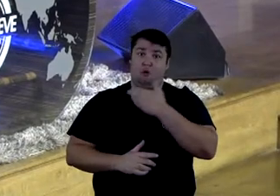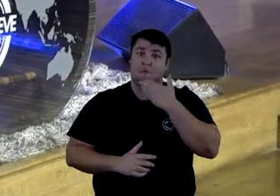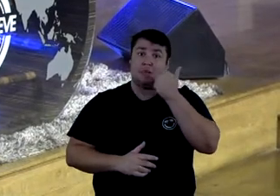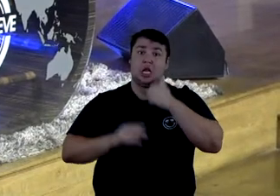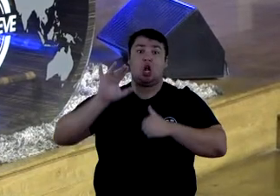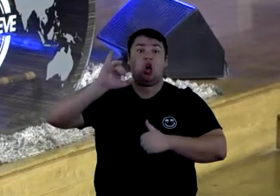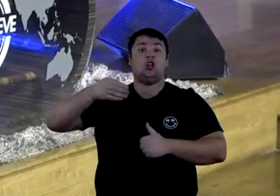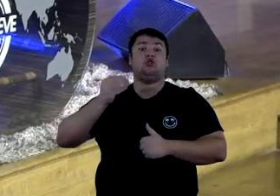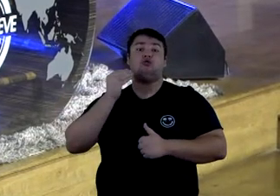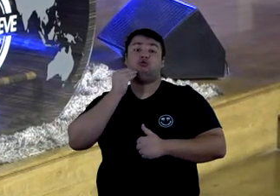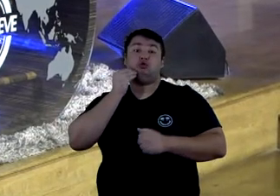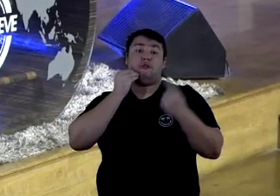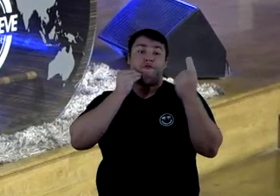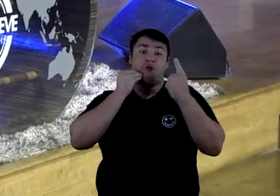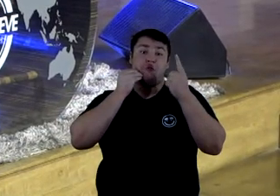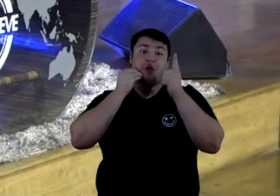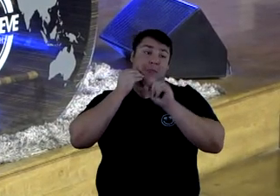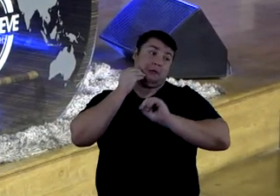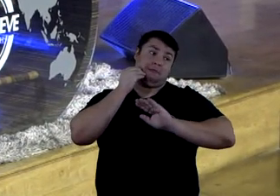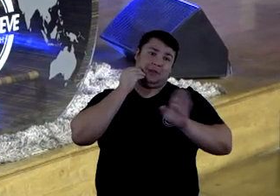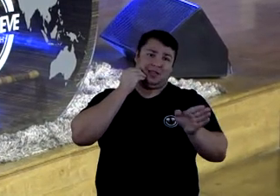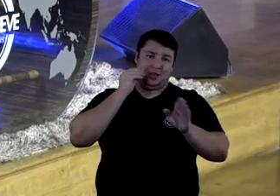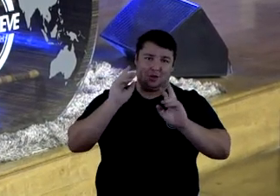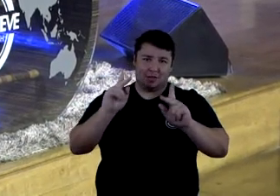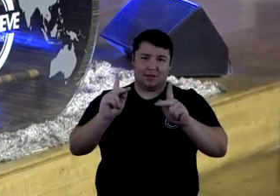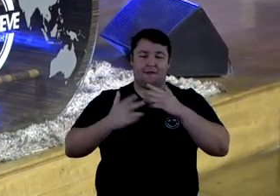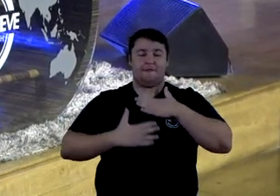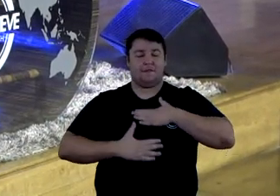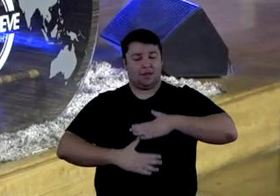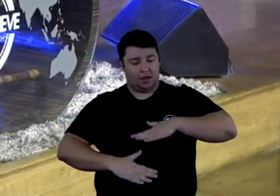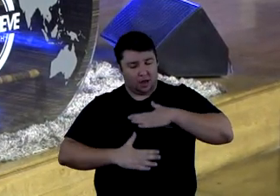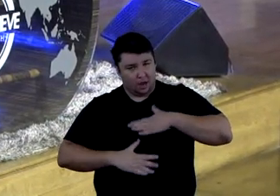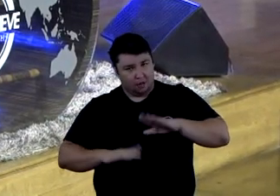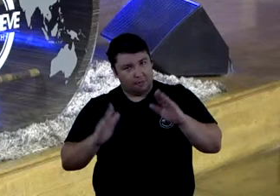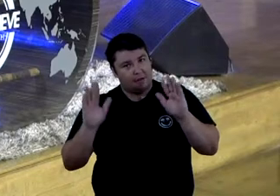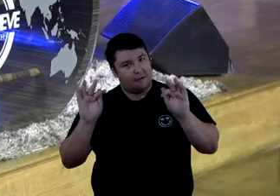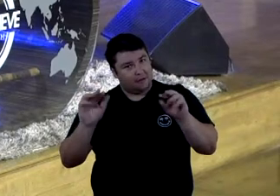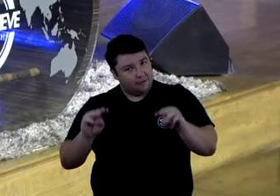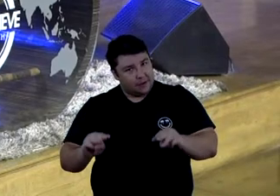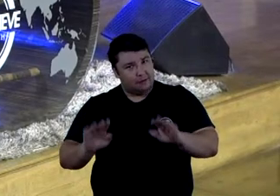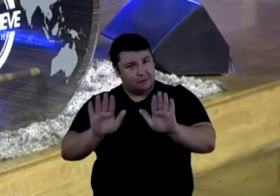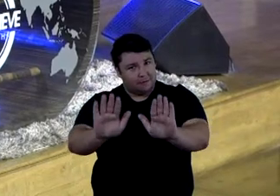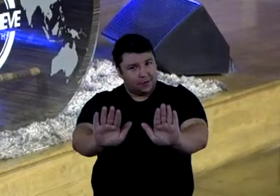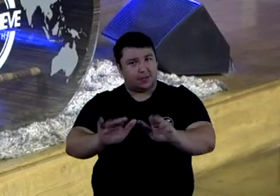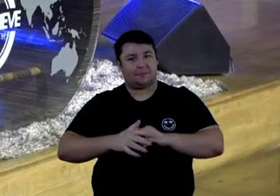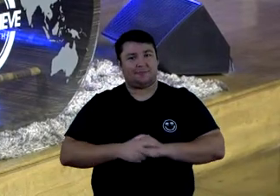melhor, Judas, foi o primeiro a sair, né? Fica até o fim, tá?